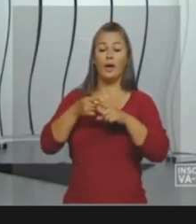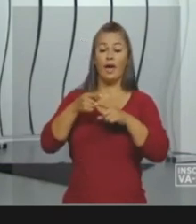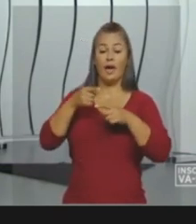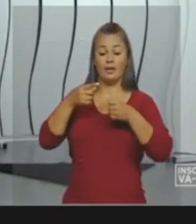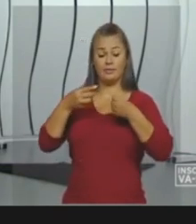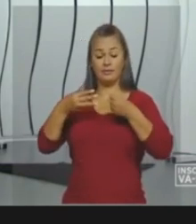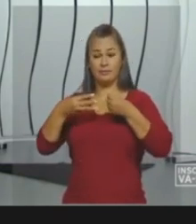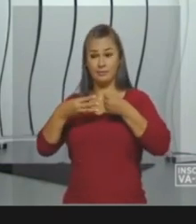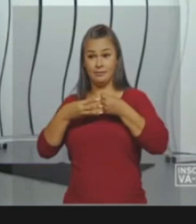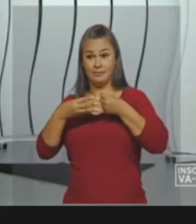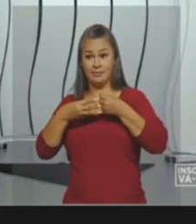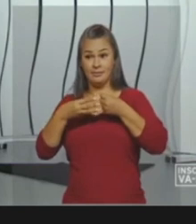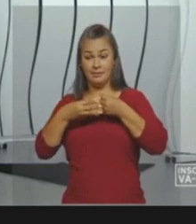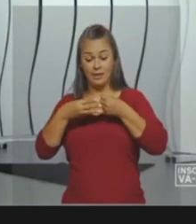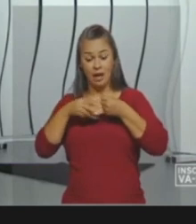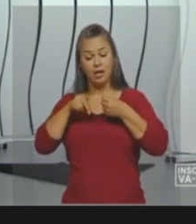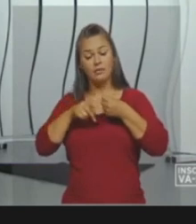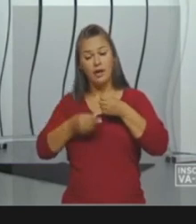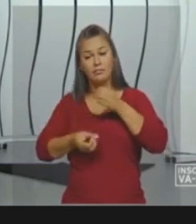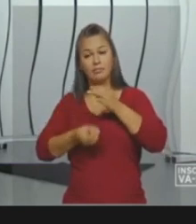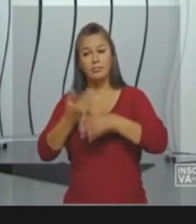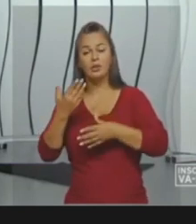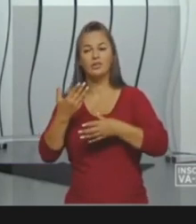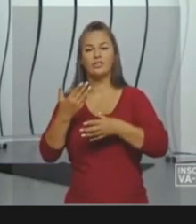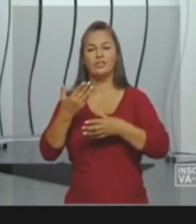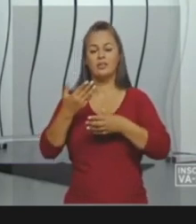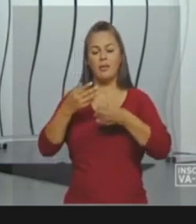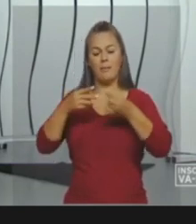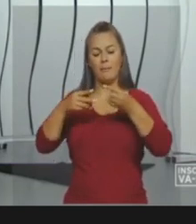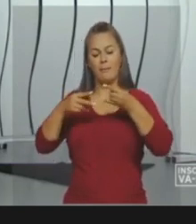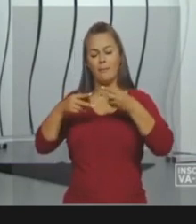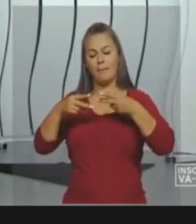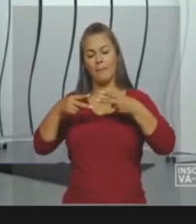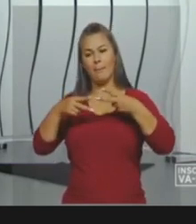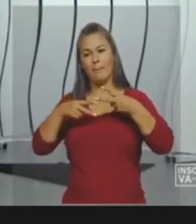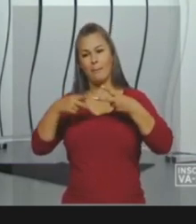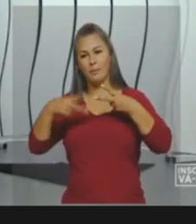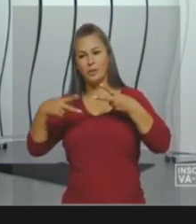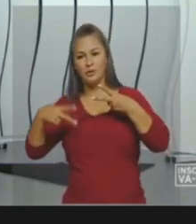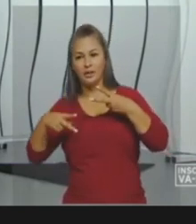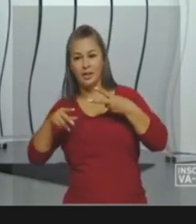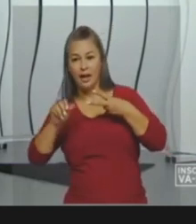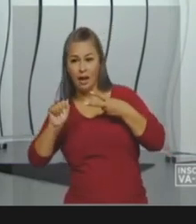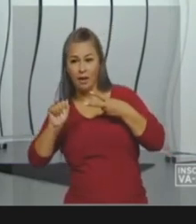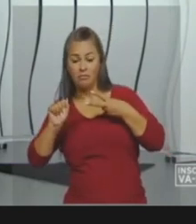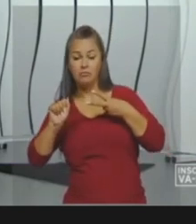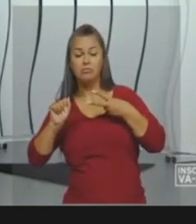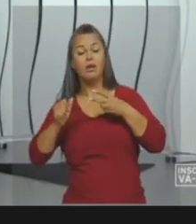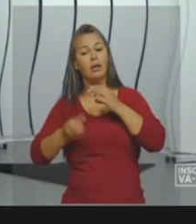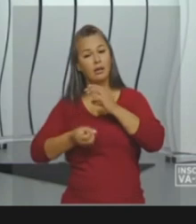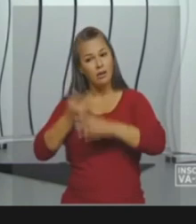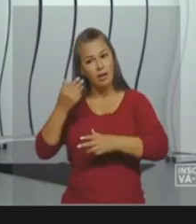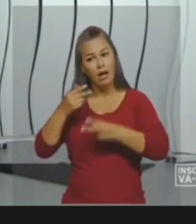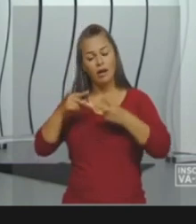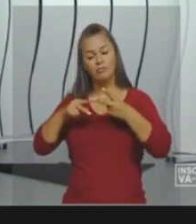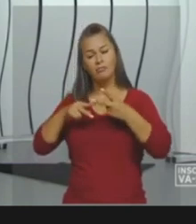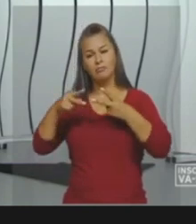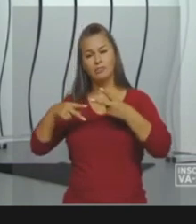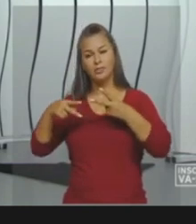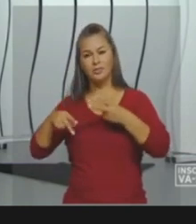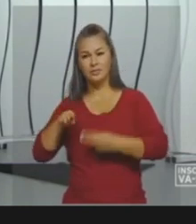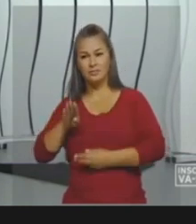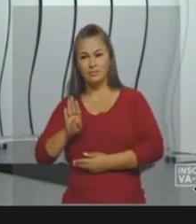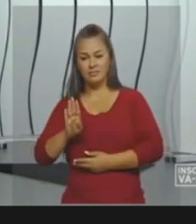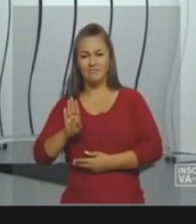proteína A quanto a proteína B. Então a gente vai ter a pessoa com sangue do tipo AB. E finalmente, a única forma de